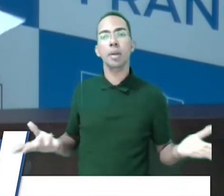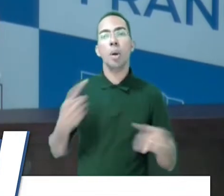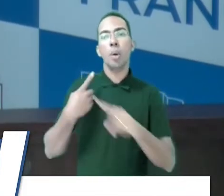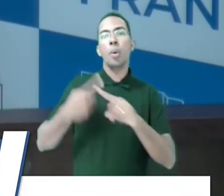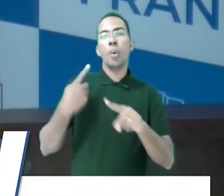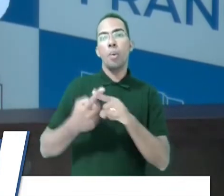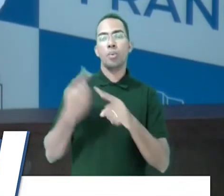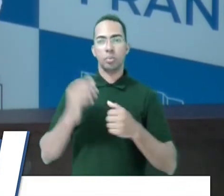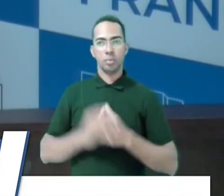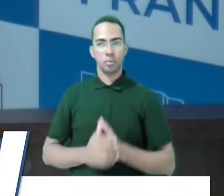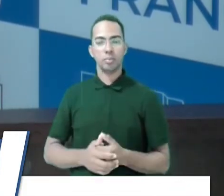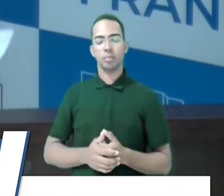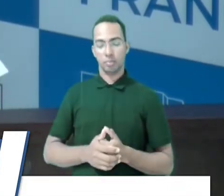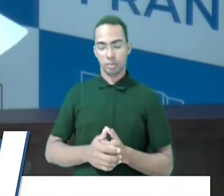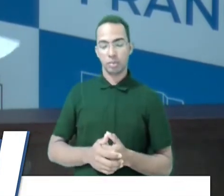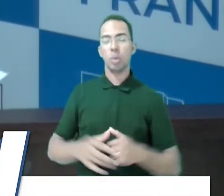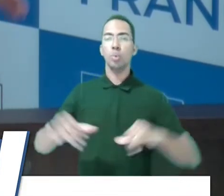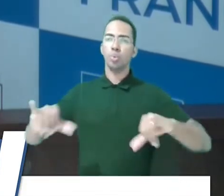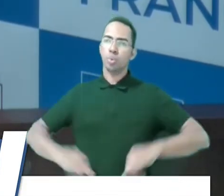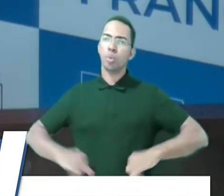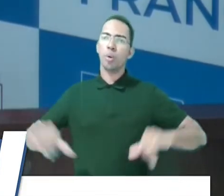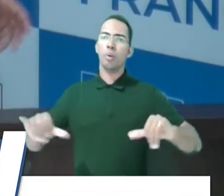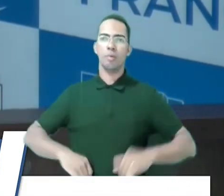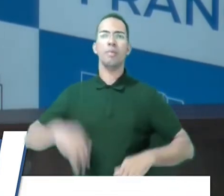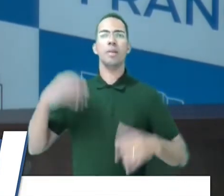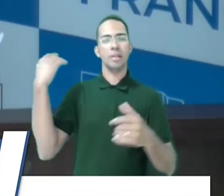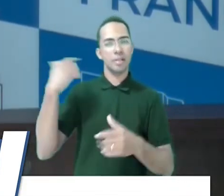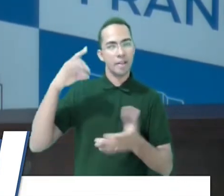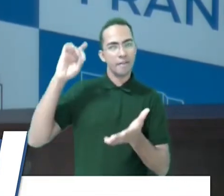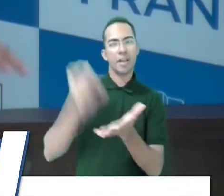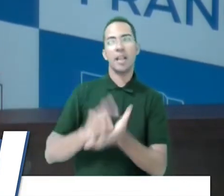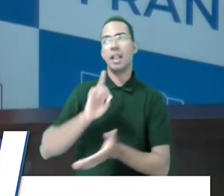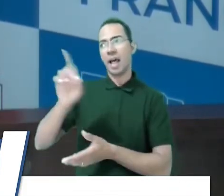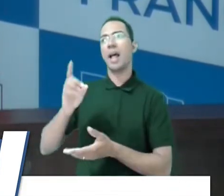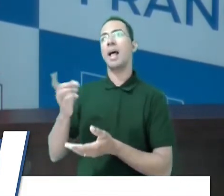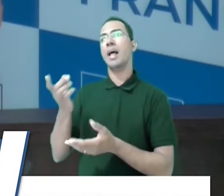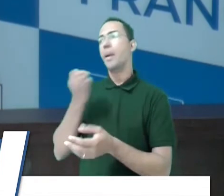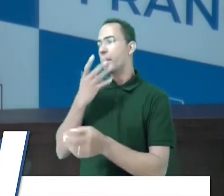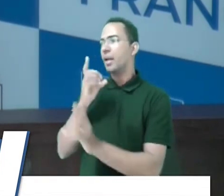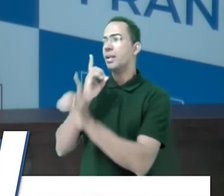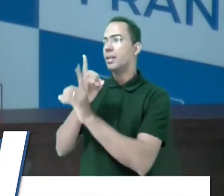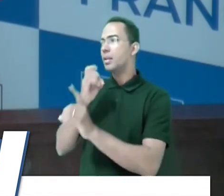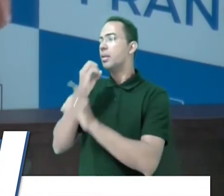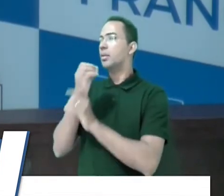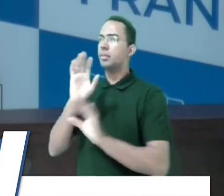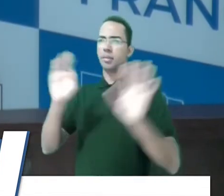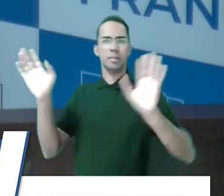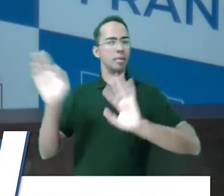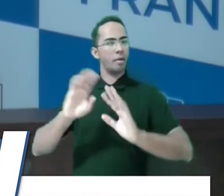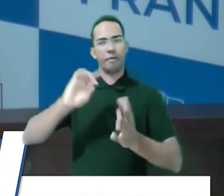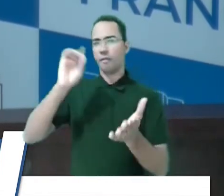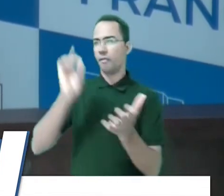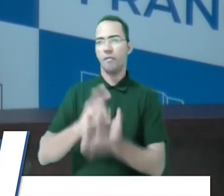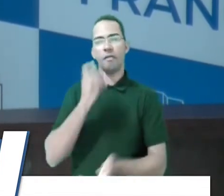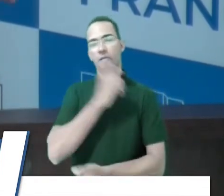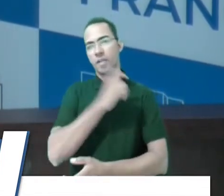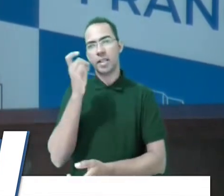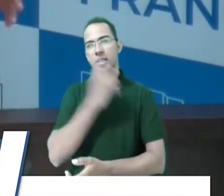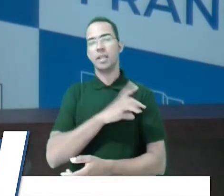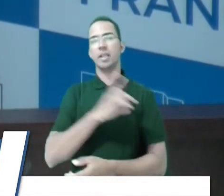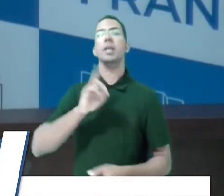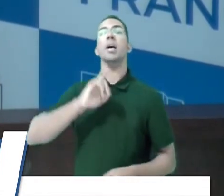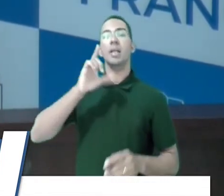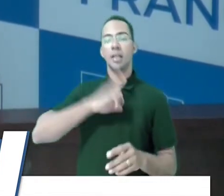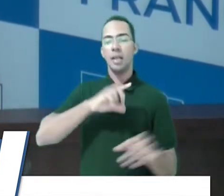o sofrimento é muito grande. O povo fala, não, lá está sendo bem atendido no Alves Azuis. Não está, não. Essa semana tem uma pessoa que